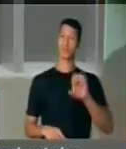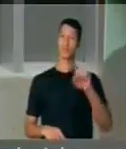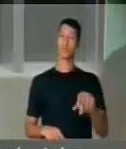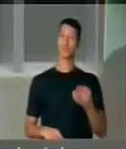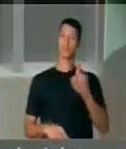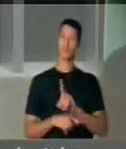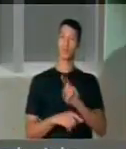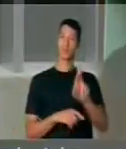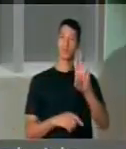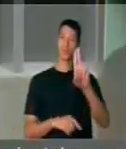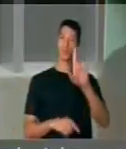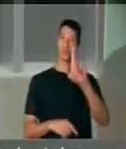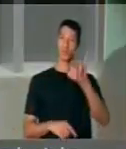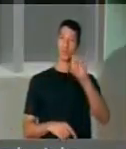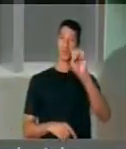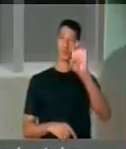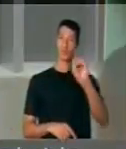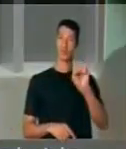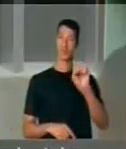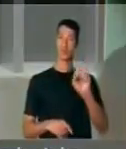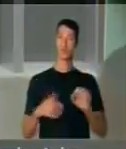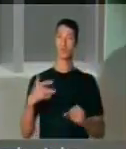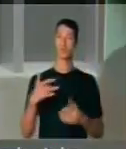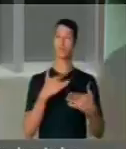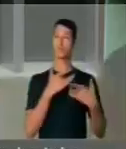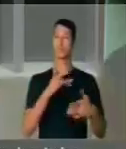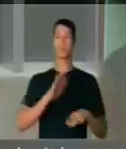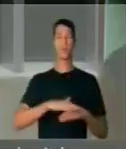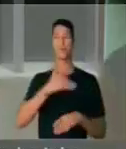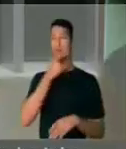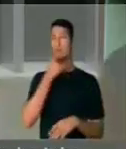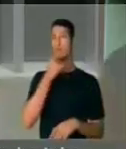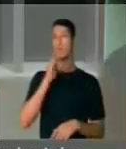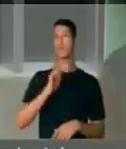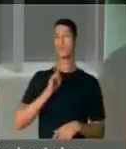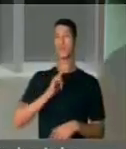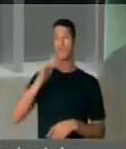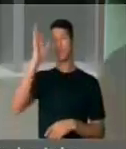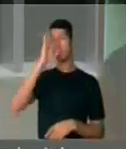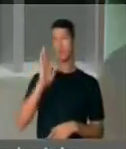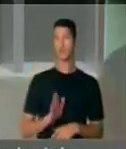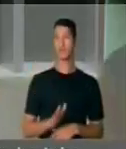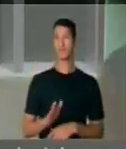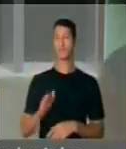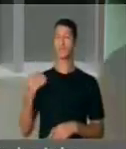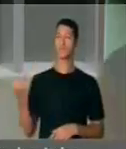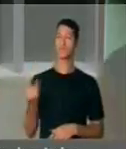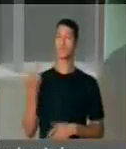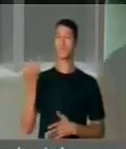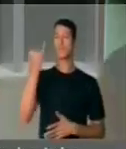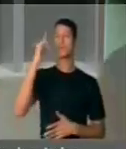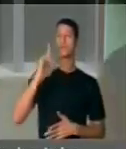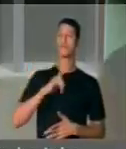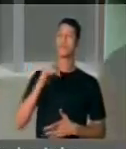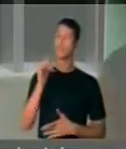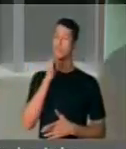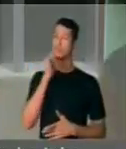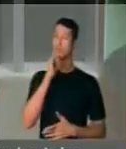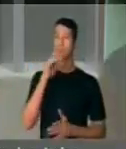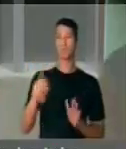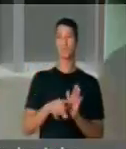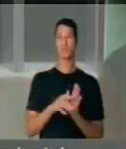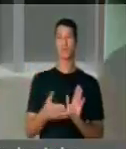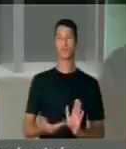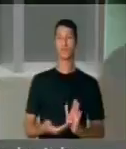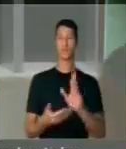A nobreza do gesto do Dr. Ulisses Guimarães, saudoso, um dos maiores homens que teve essa República, foi importante e tem que servir de exemplo dessa